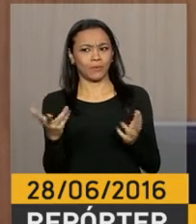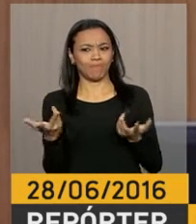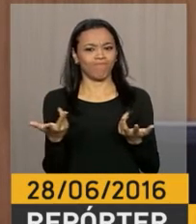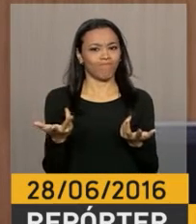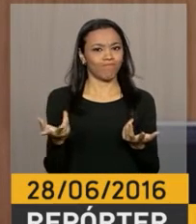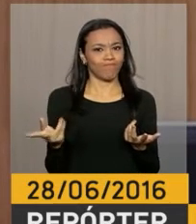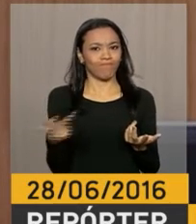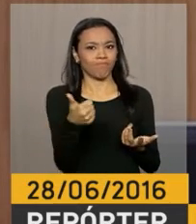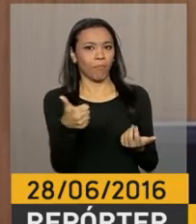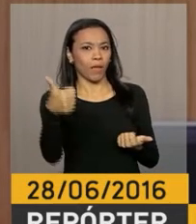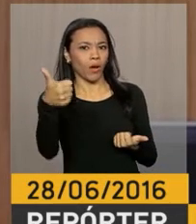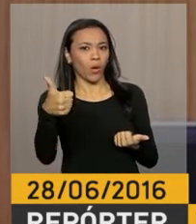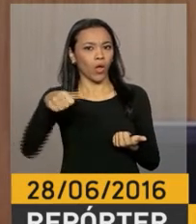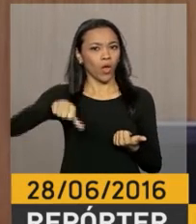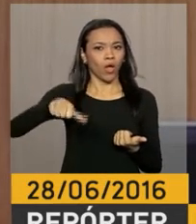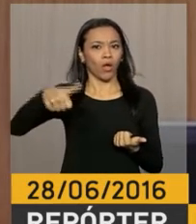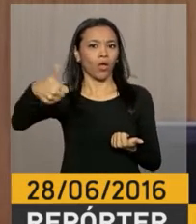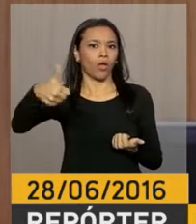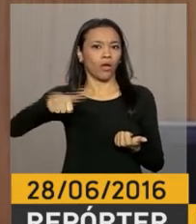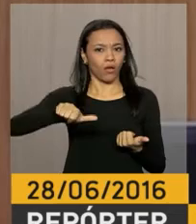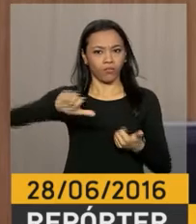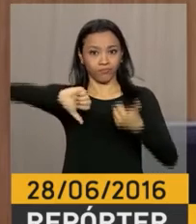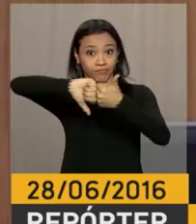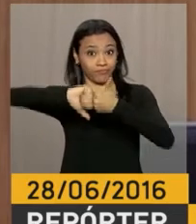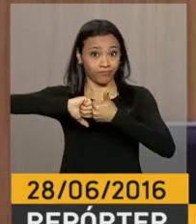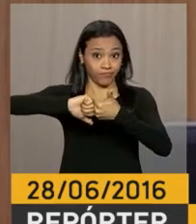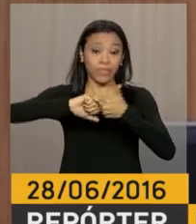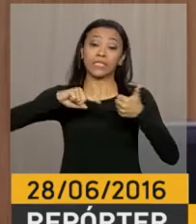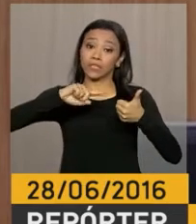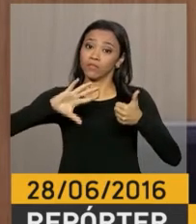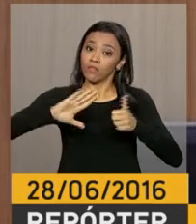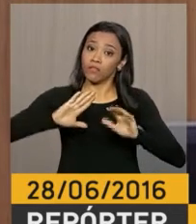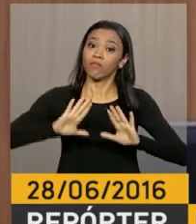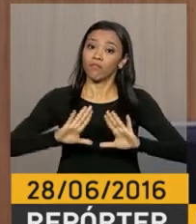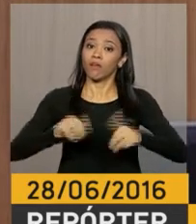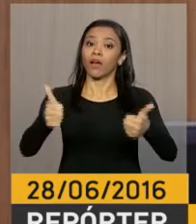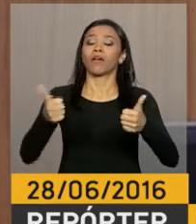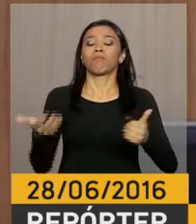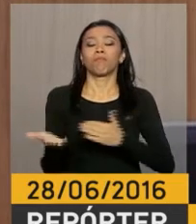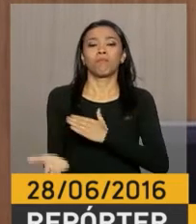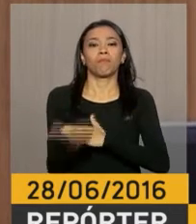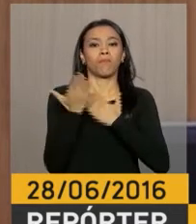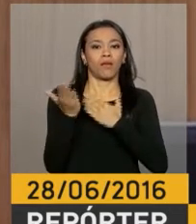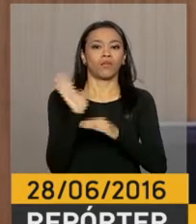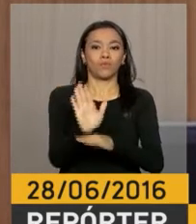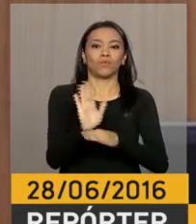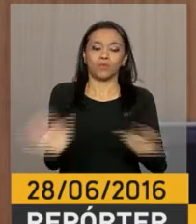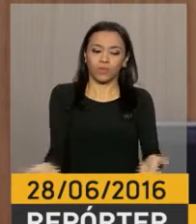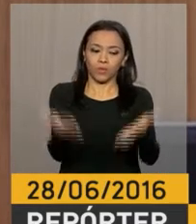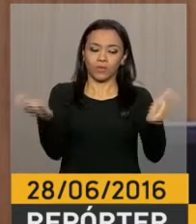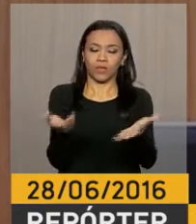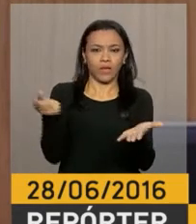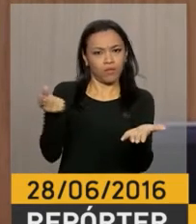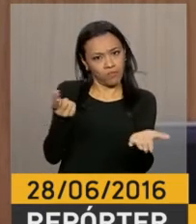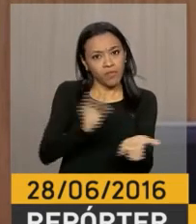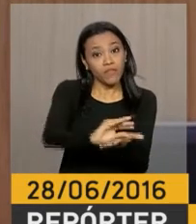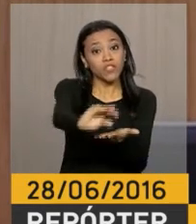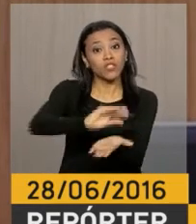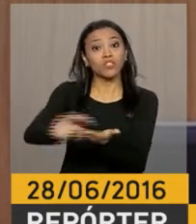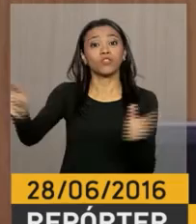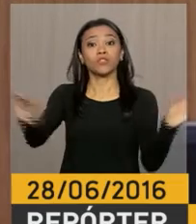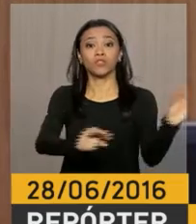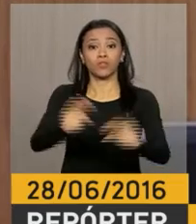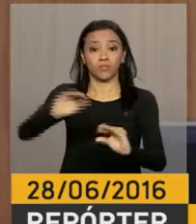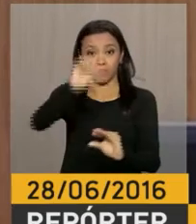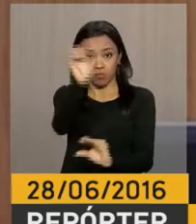efetivamente em condições atuais melhores, levando a mais consumo, a mais investimento, enfim, revertendo-se